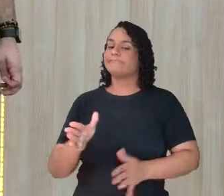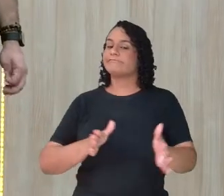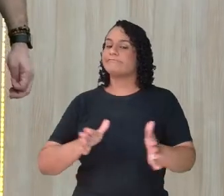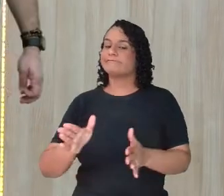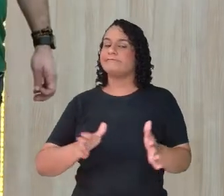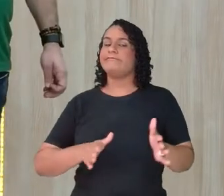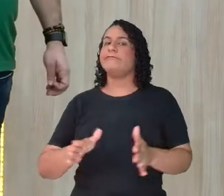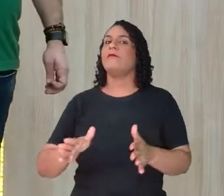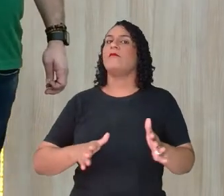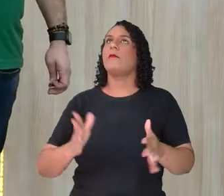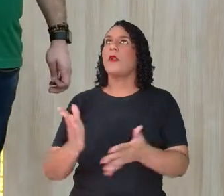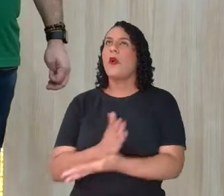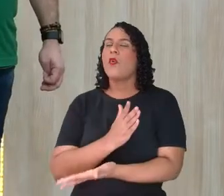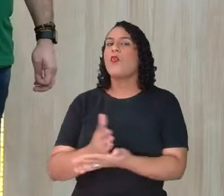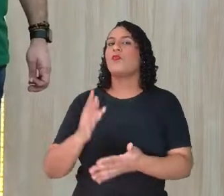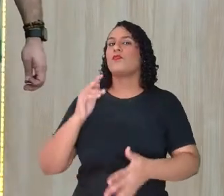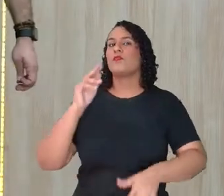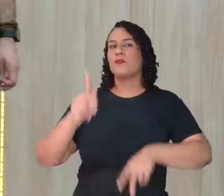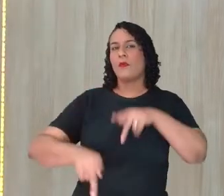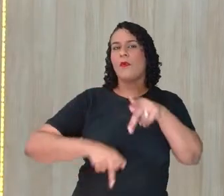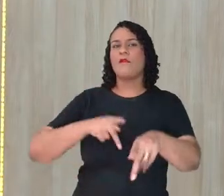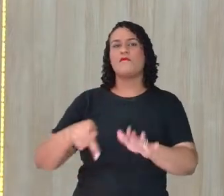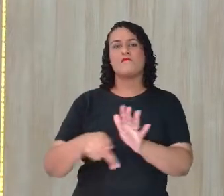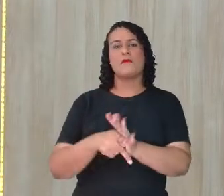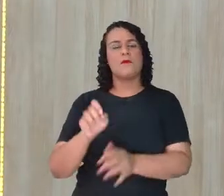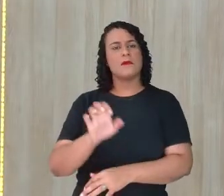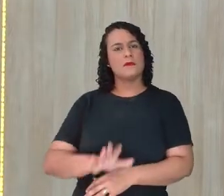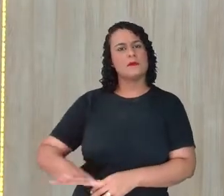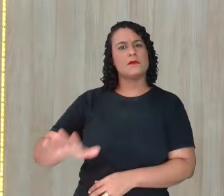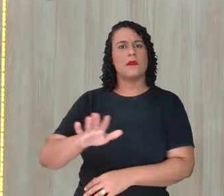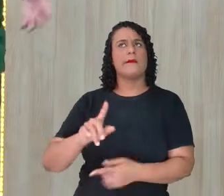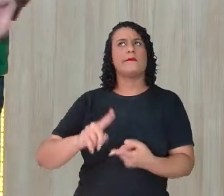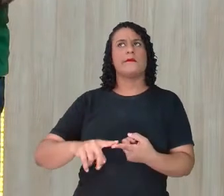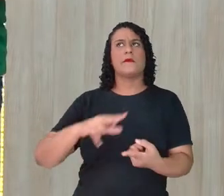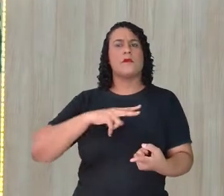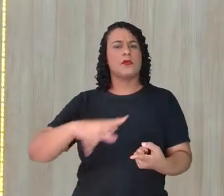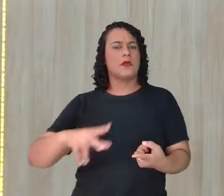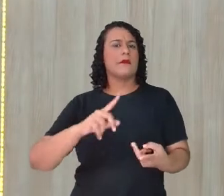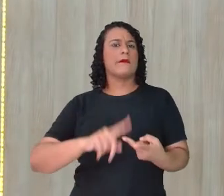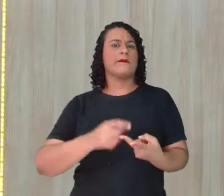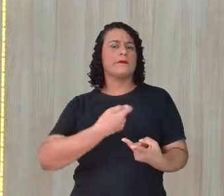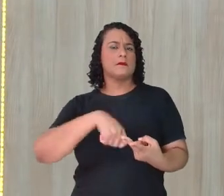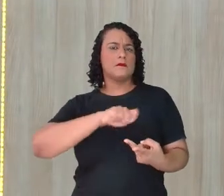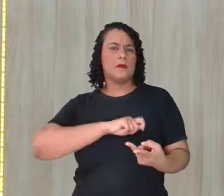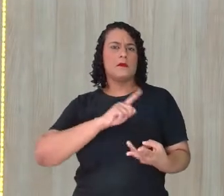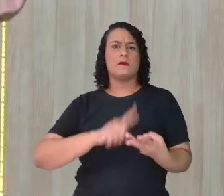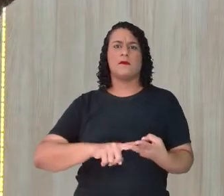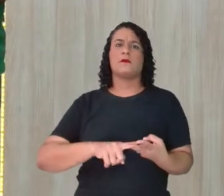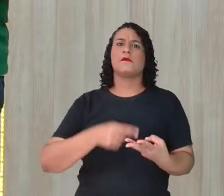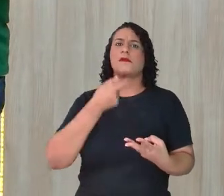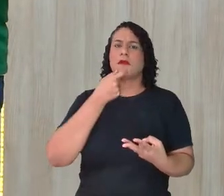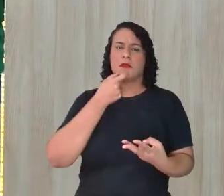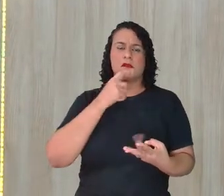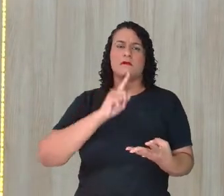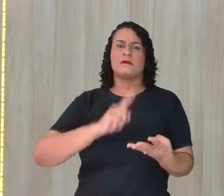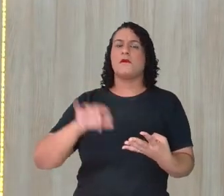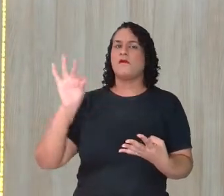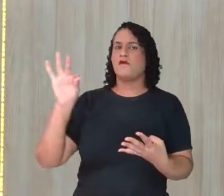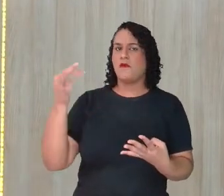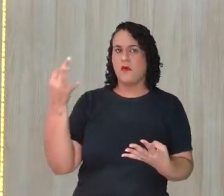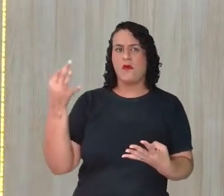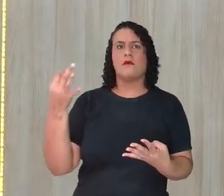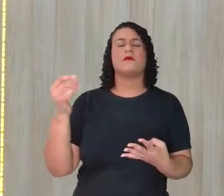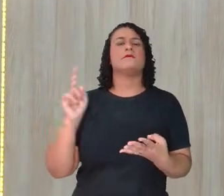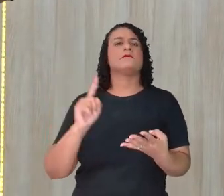período, alguns povos, né, da Europa, como portugueses, espanhóis, ingleses, franceses,